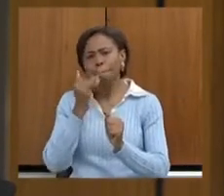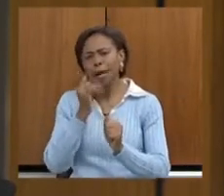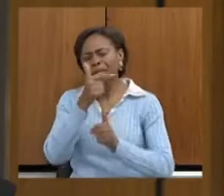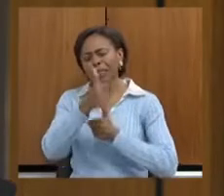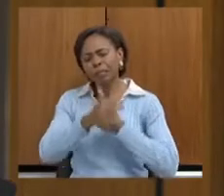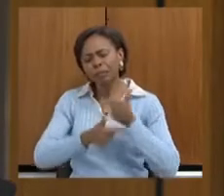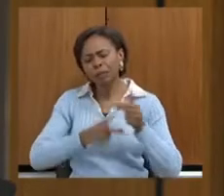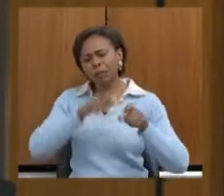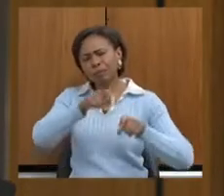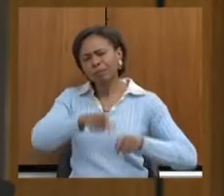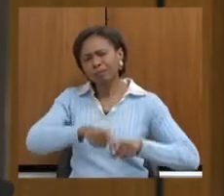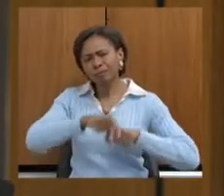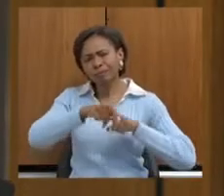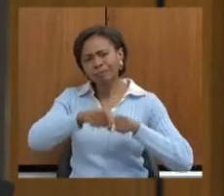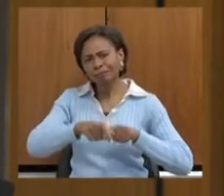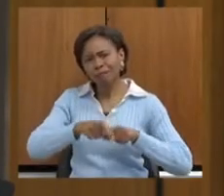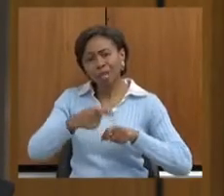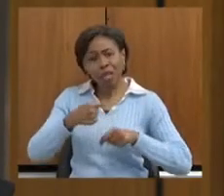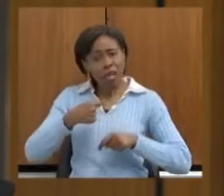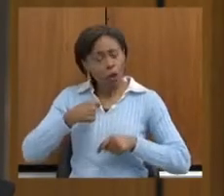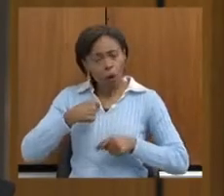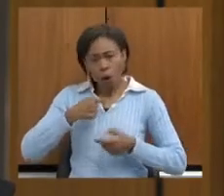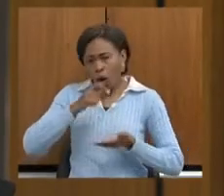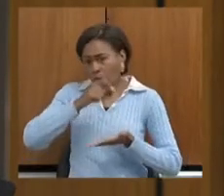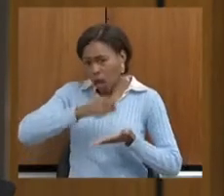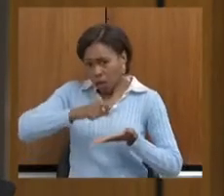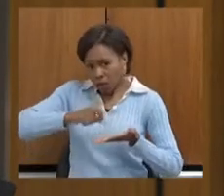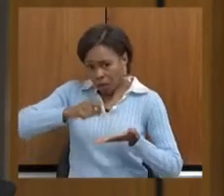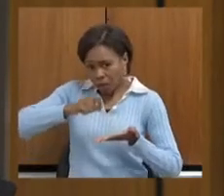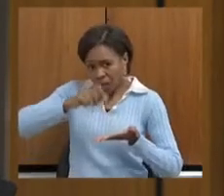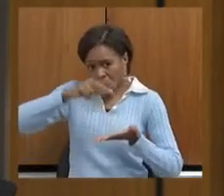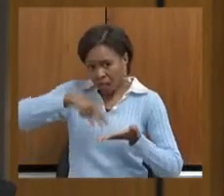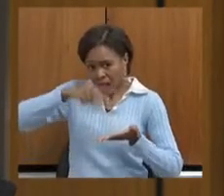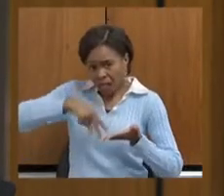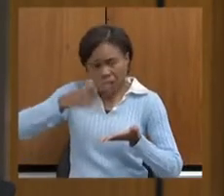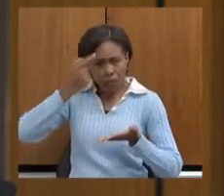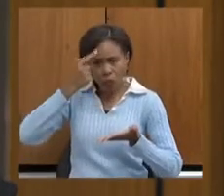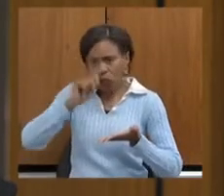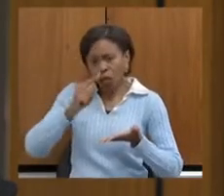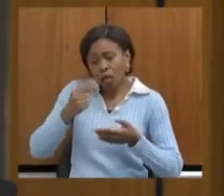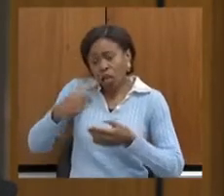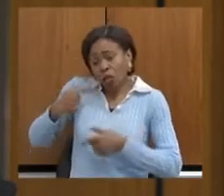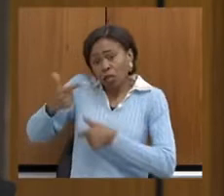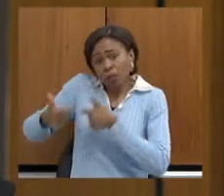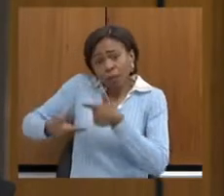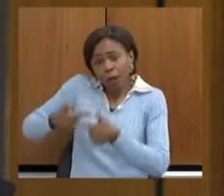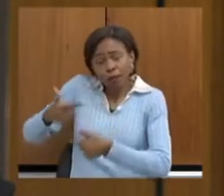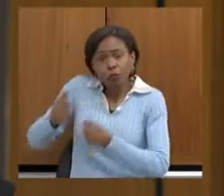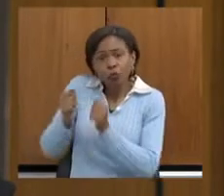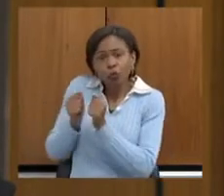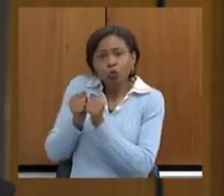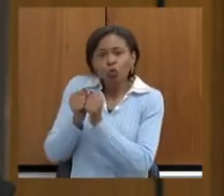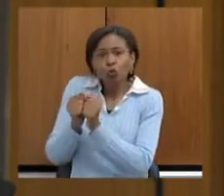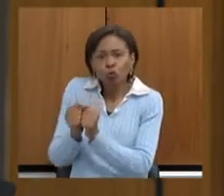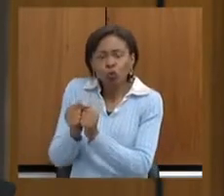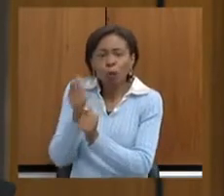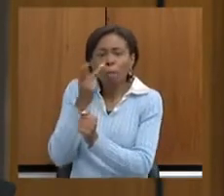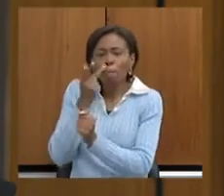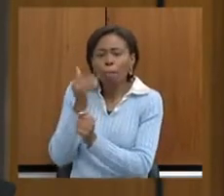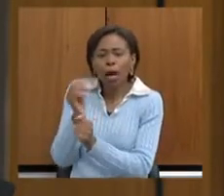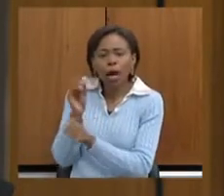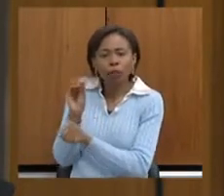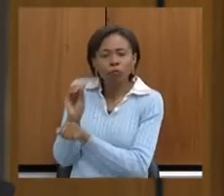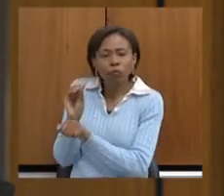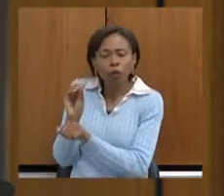sou analfabeto porque ajudando meu pai trabalhar ali para tratar dos